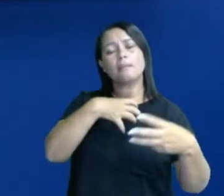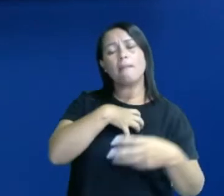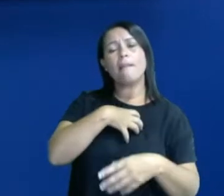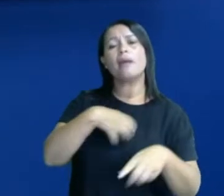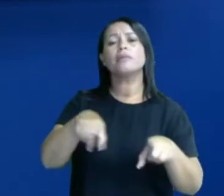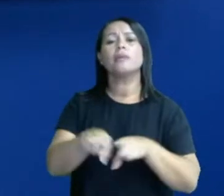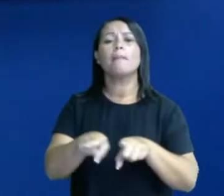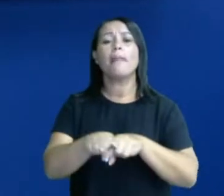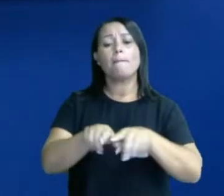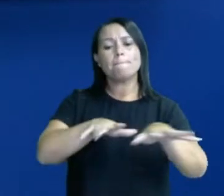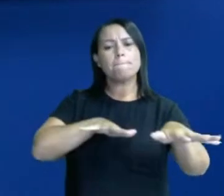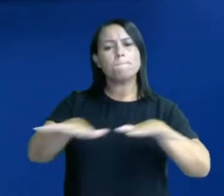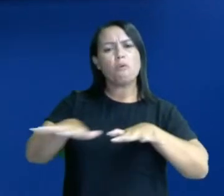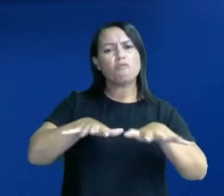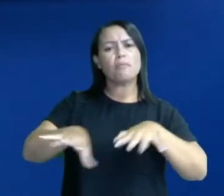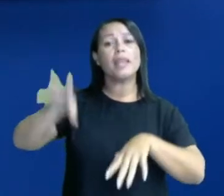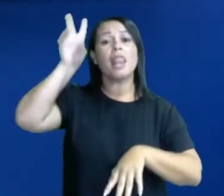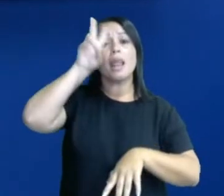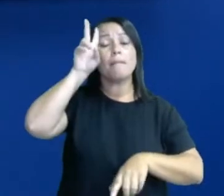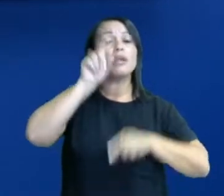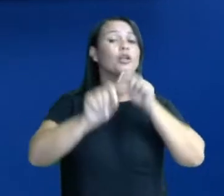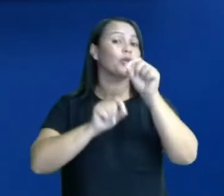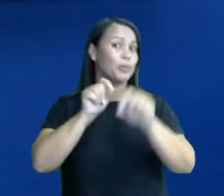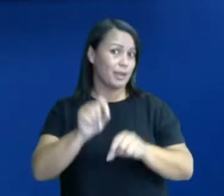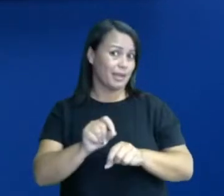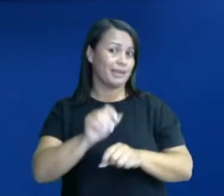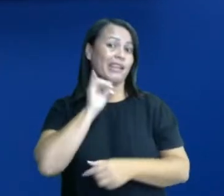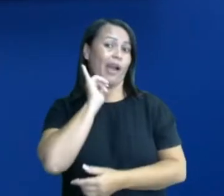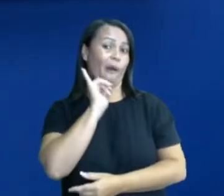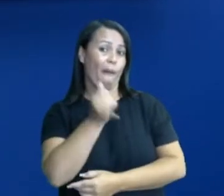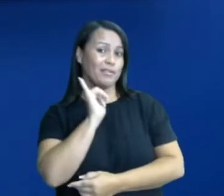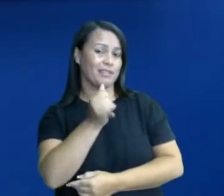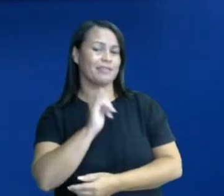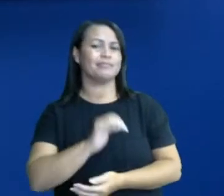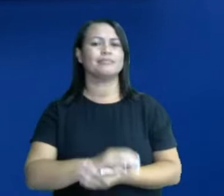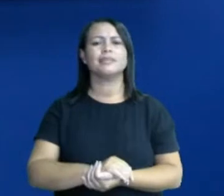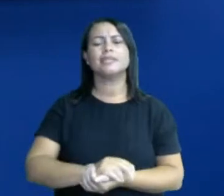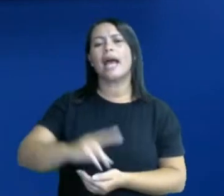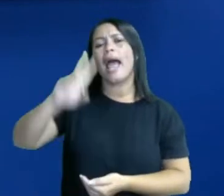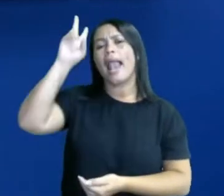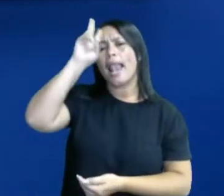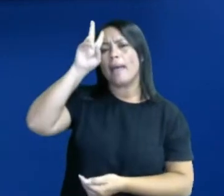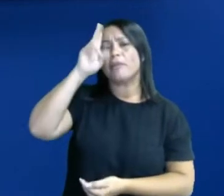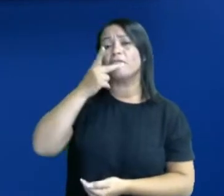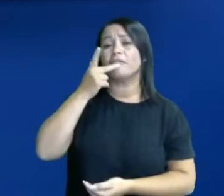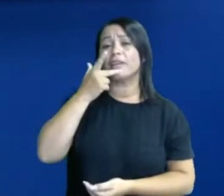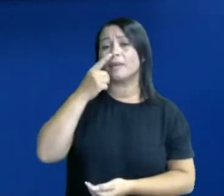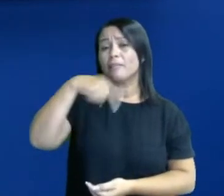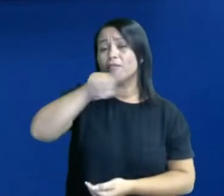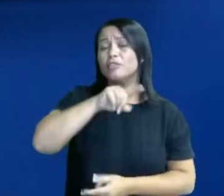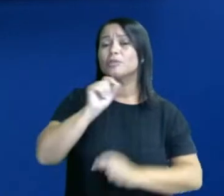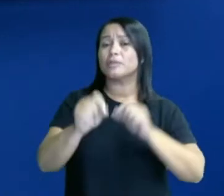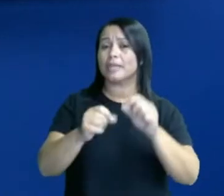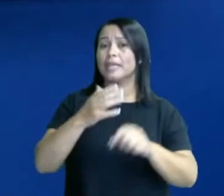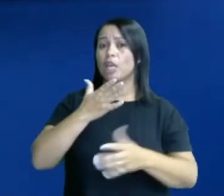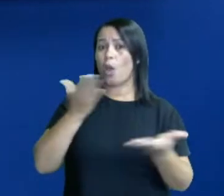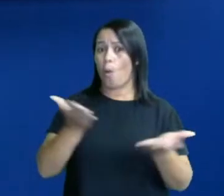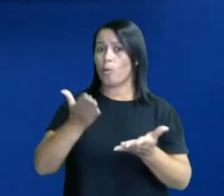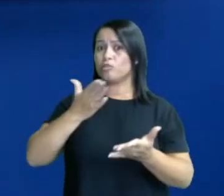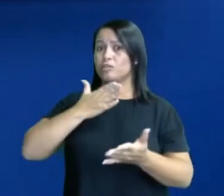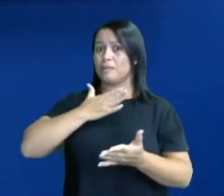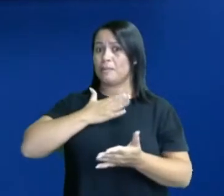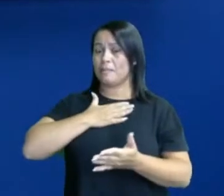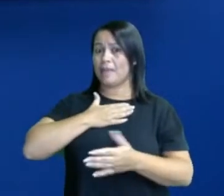sentimentos, movimentos, lembrando sempre de contar. Então, lembram que eu disse a vocês que a minha missão hoje